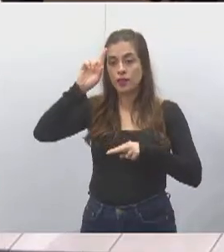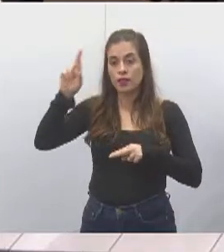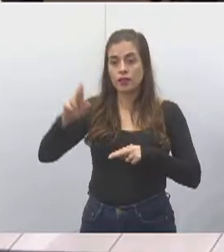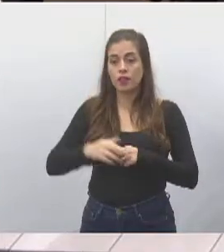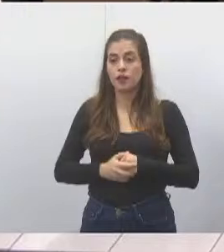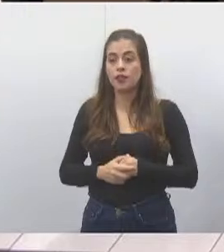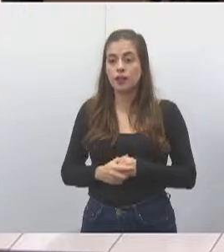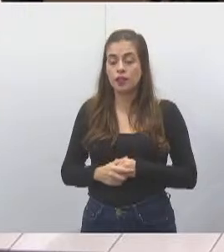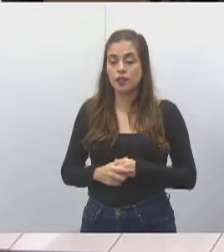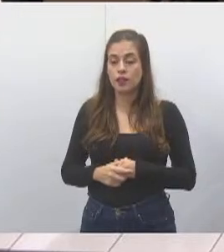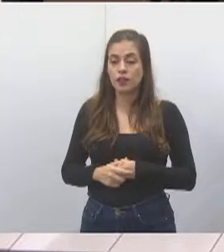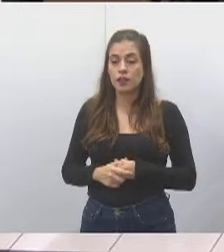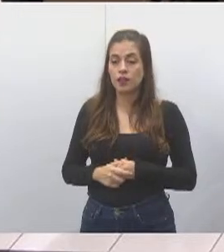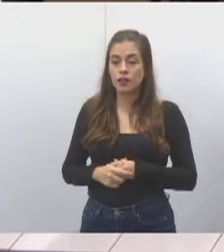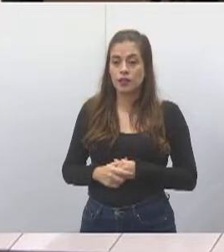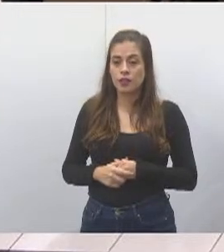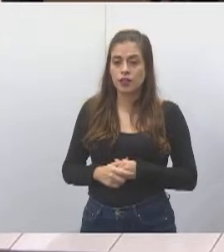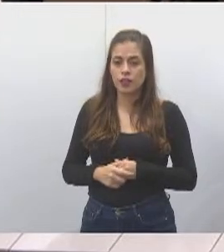Acho que não.